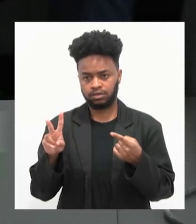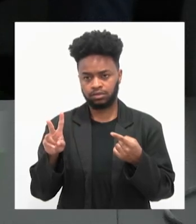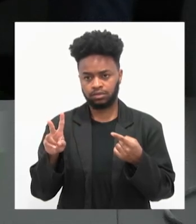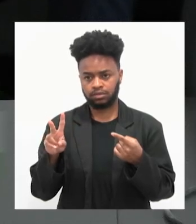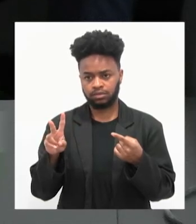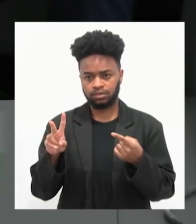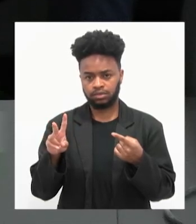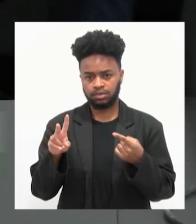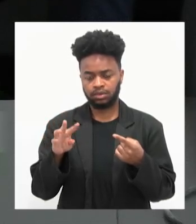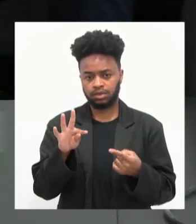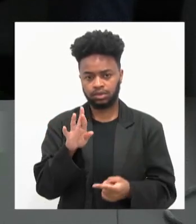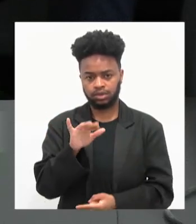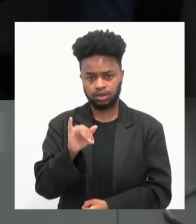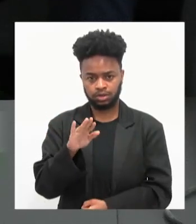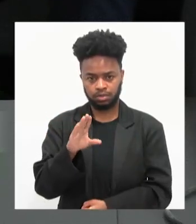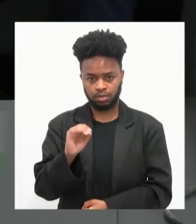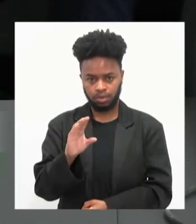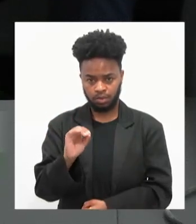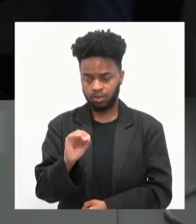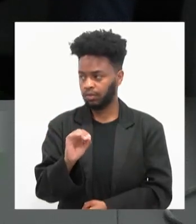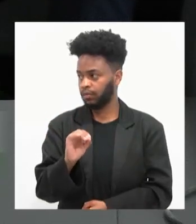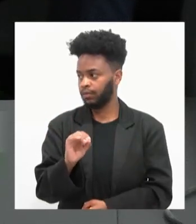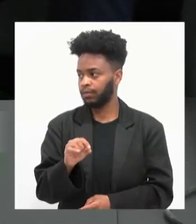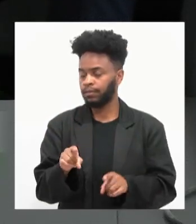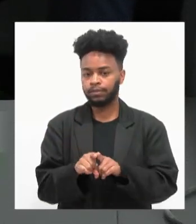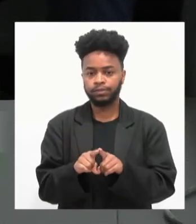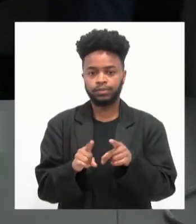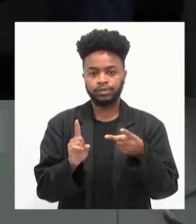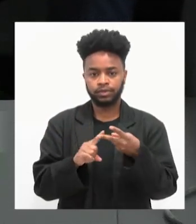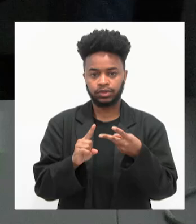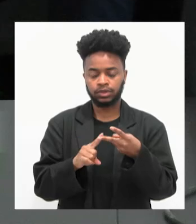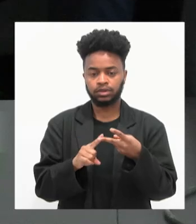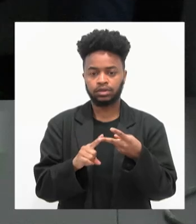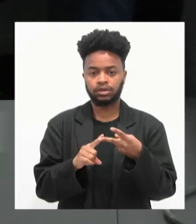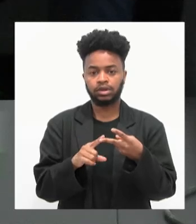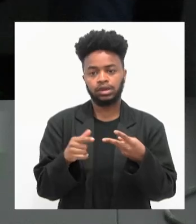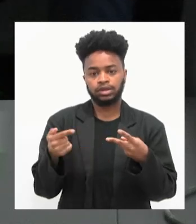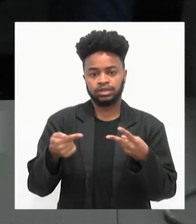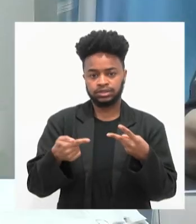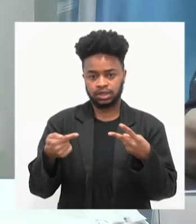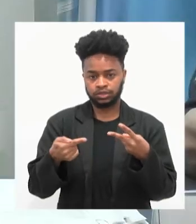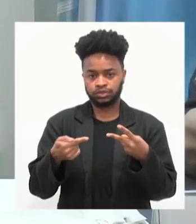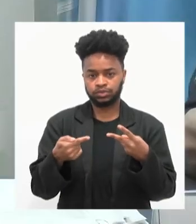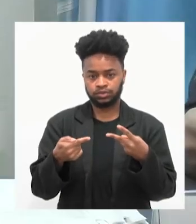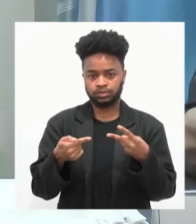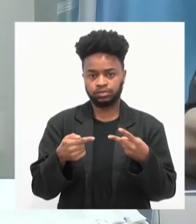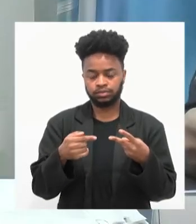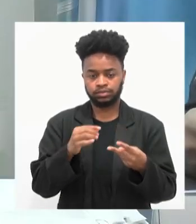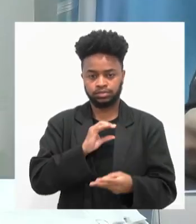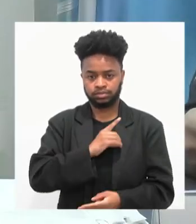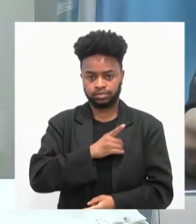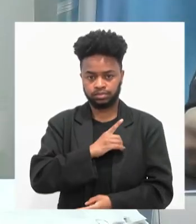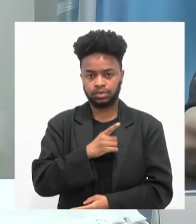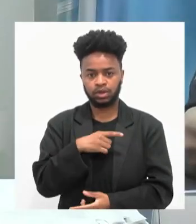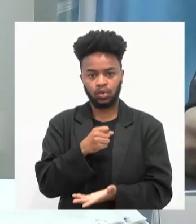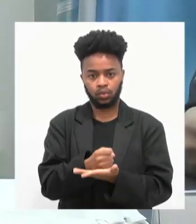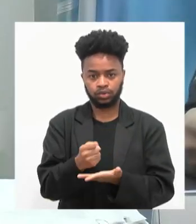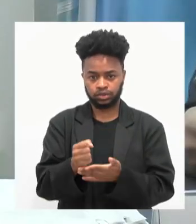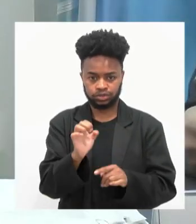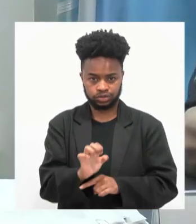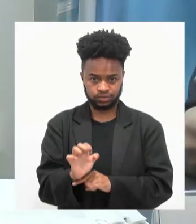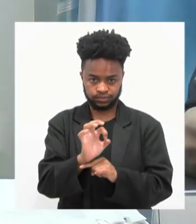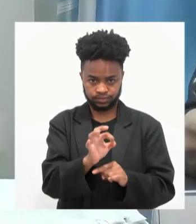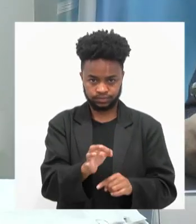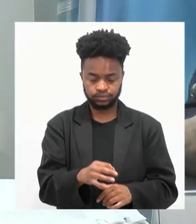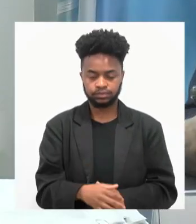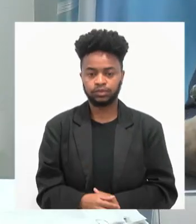ali em Tribobó, naquele DPO, e uma para o 7º Batalhão. Foi um dia só. Porque o contrato é estadual, né? Creio que sim. Porque a